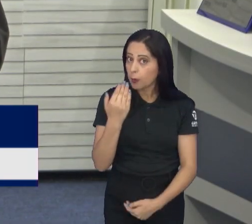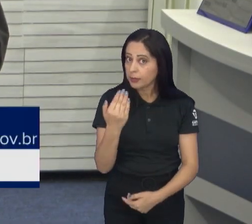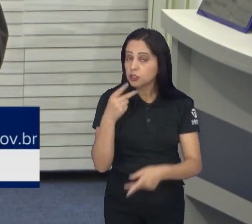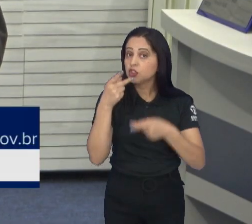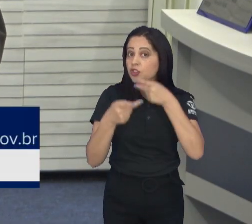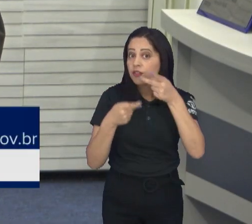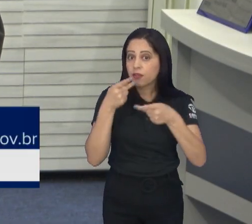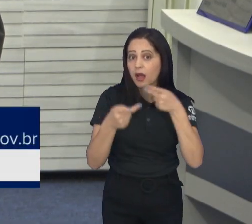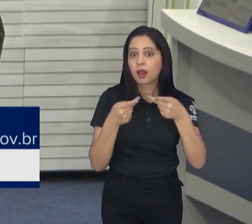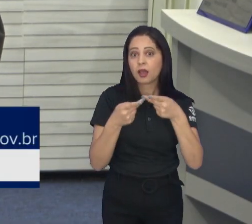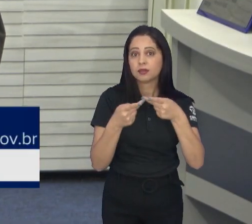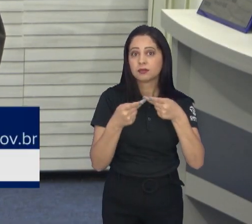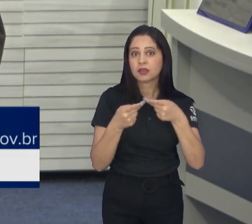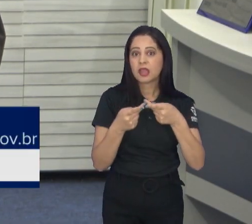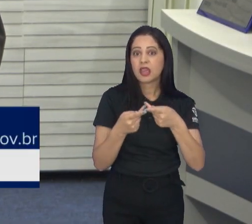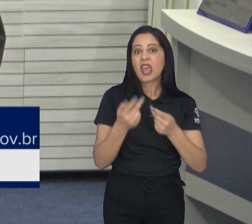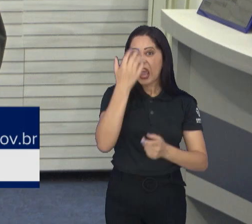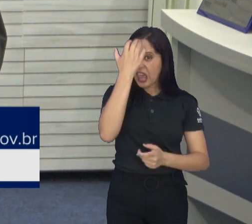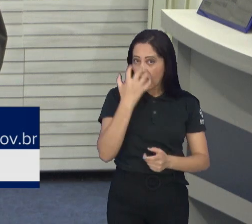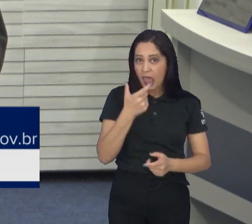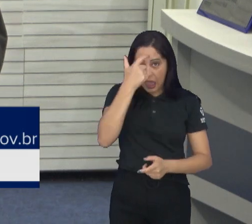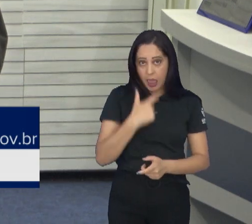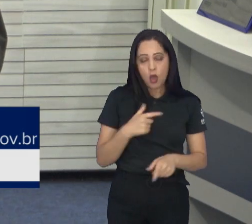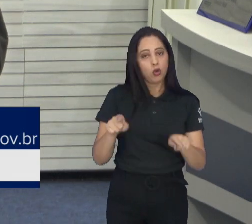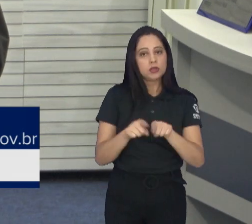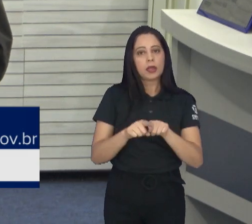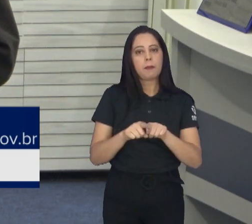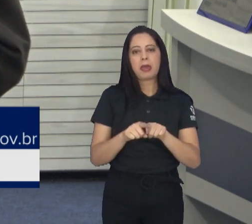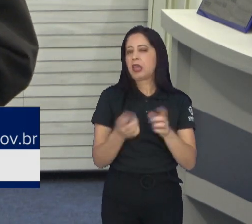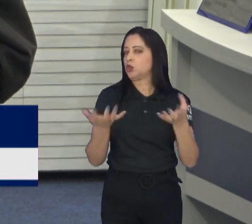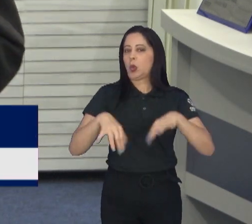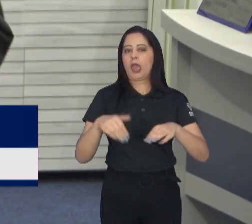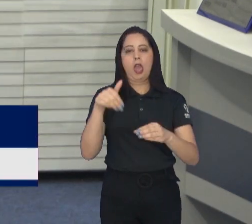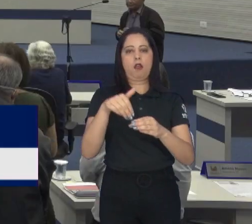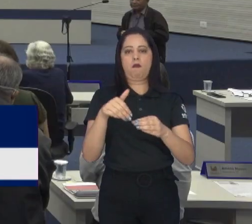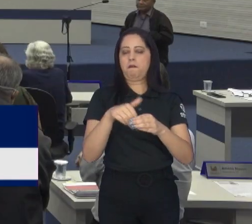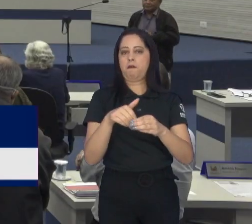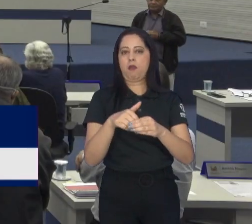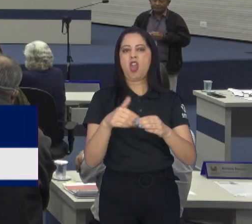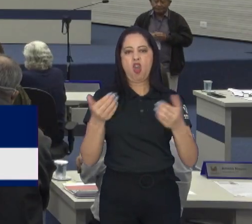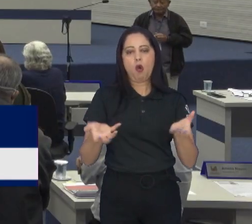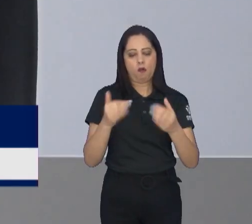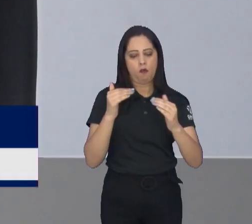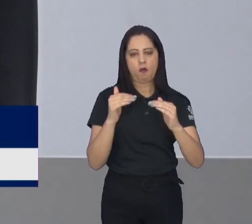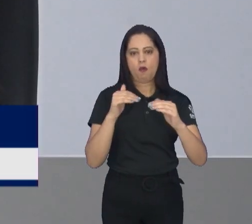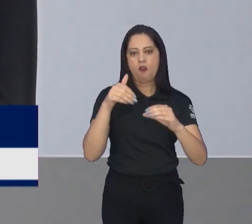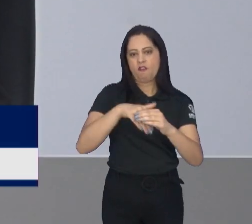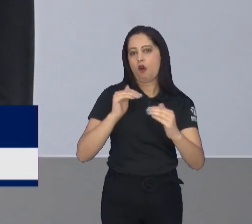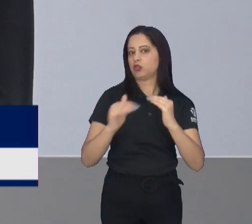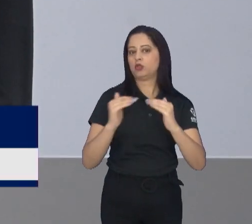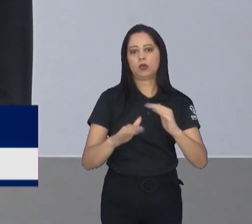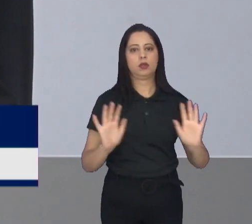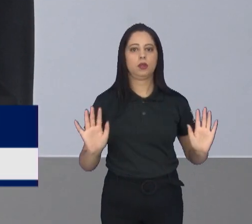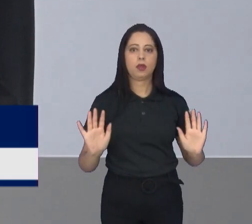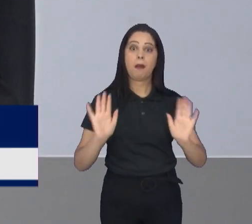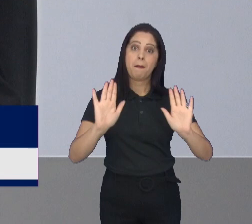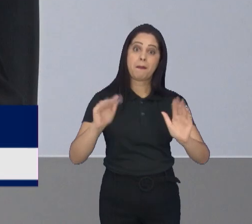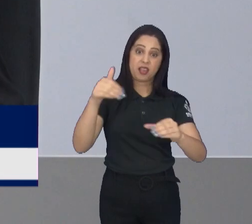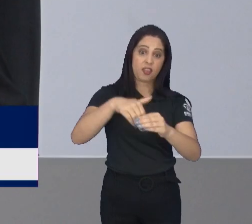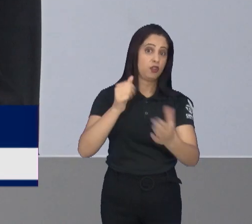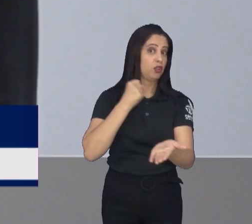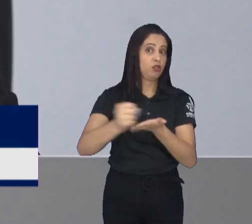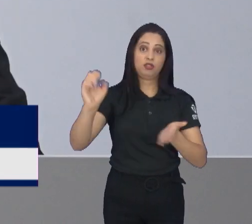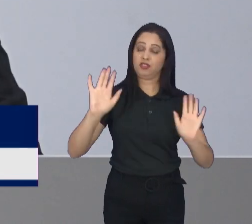a retificação do voto. Eu também voto contrário. Bom, vereadores, a votação já foi encerrada,